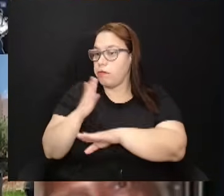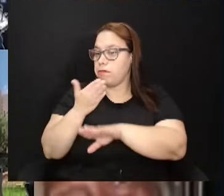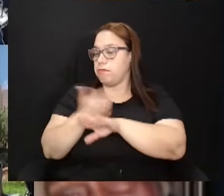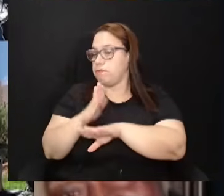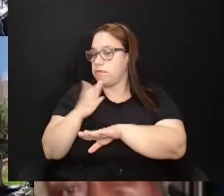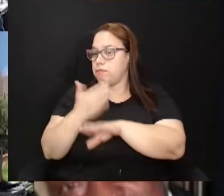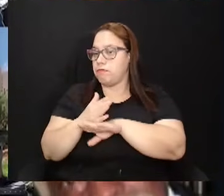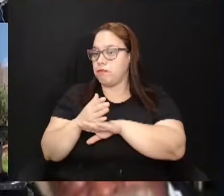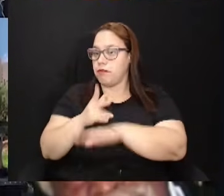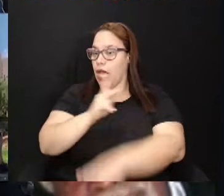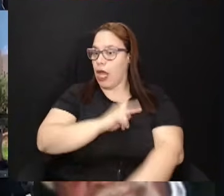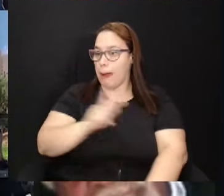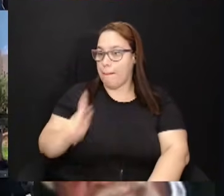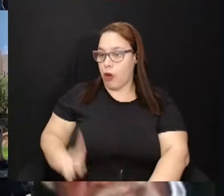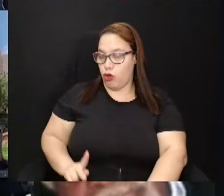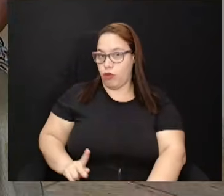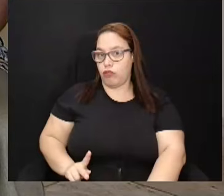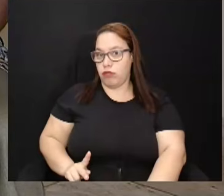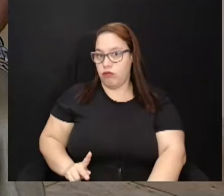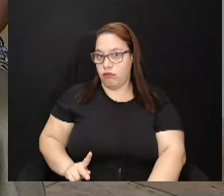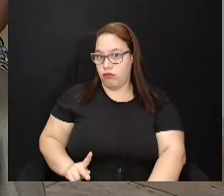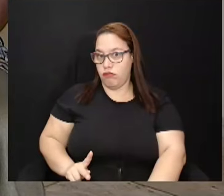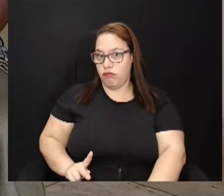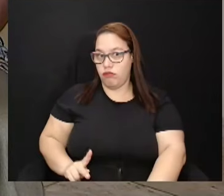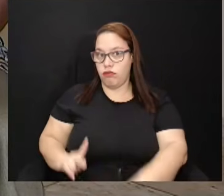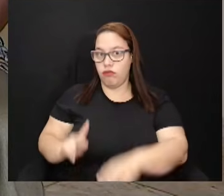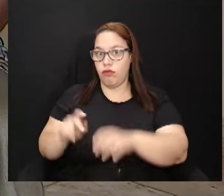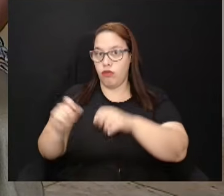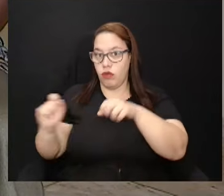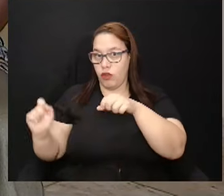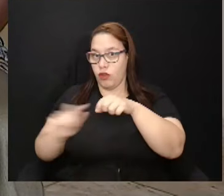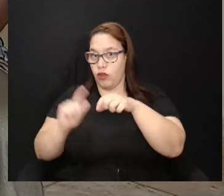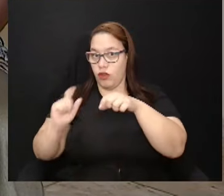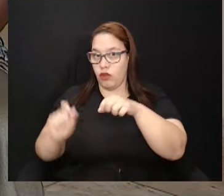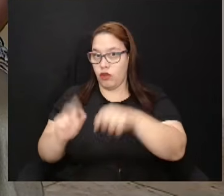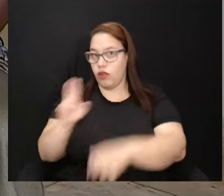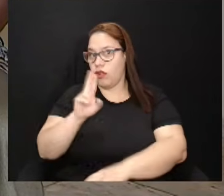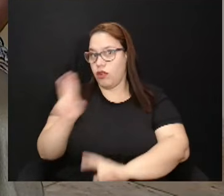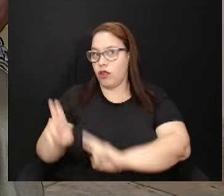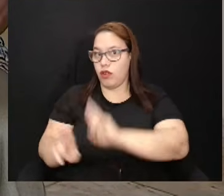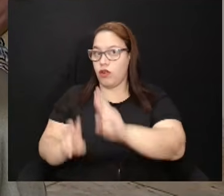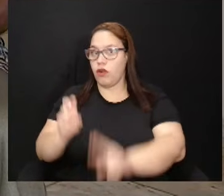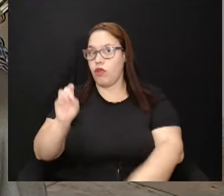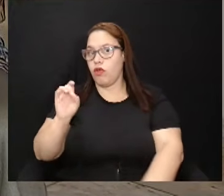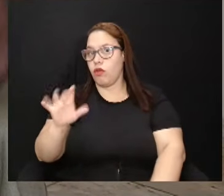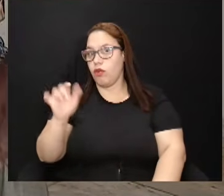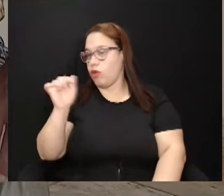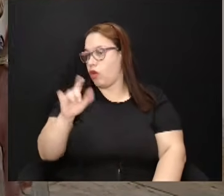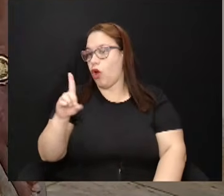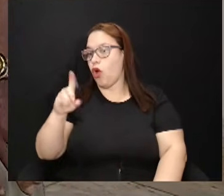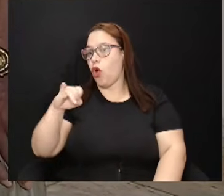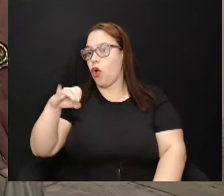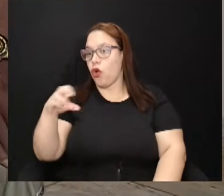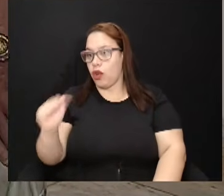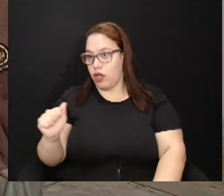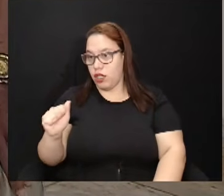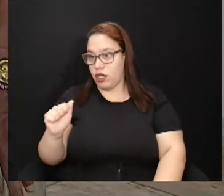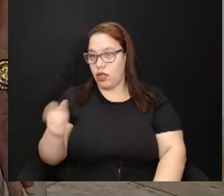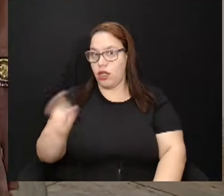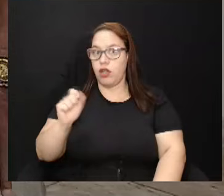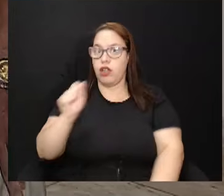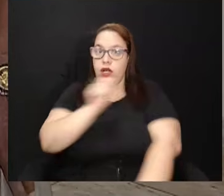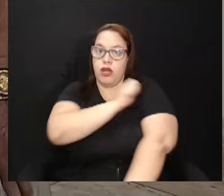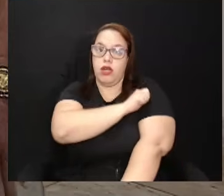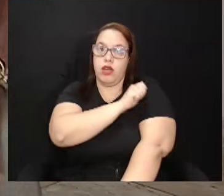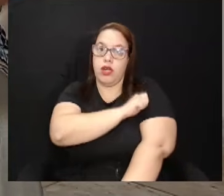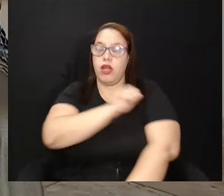Preta, porque eu jogava, quem de nome era só o de cá mesmo, que era ex-aluno do Senai,